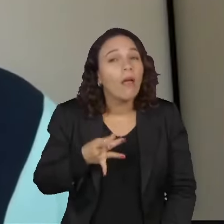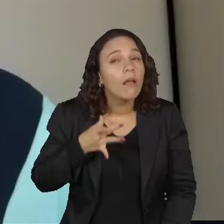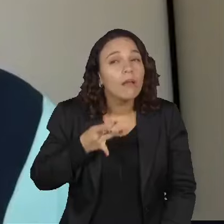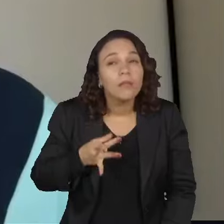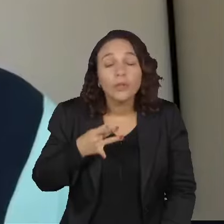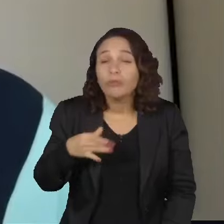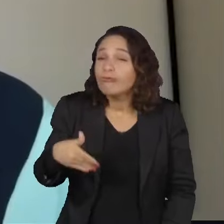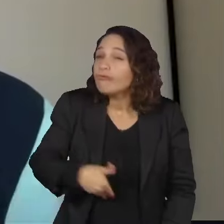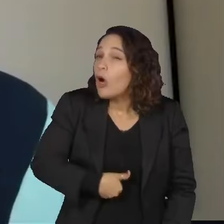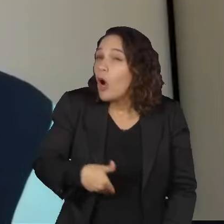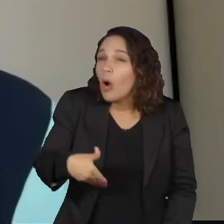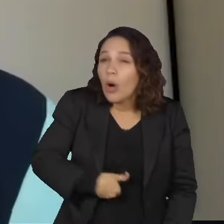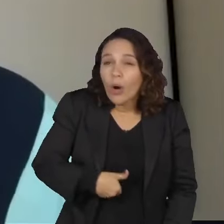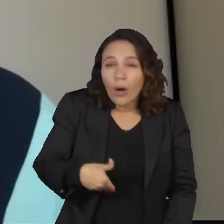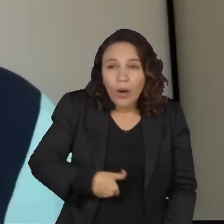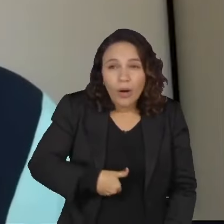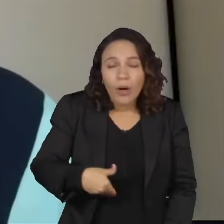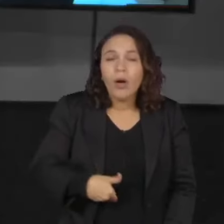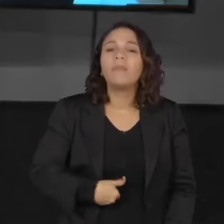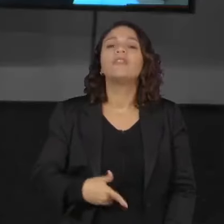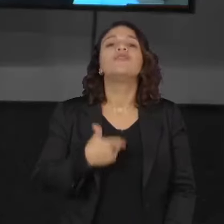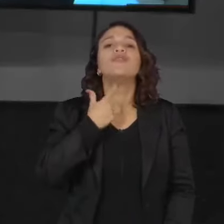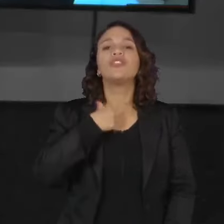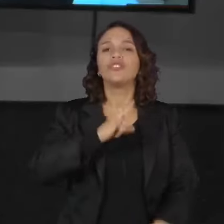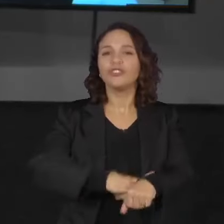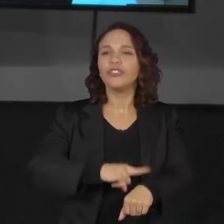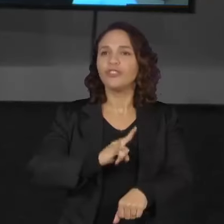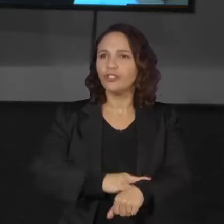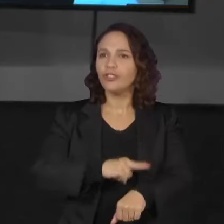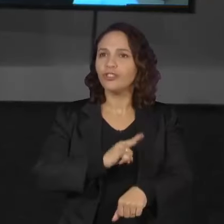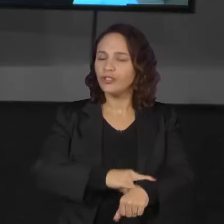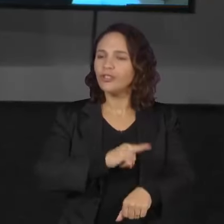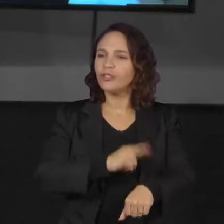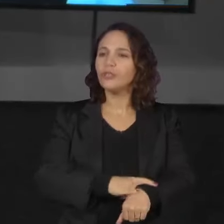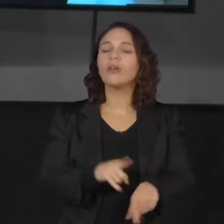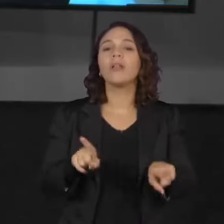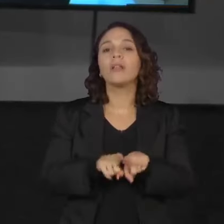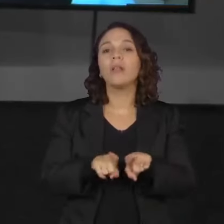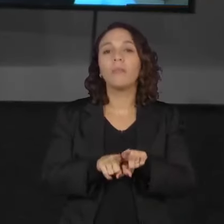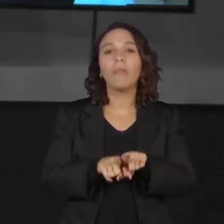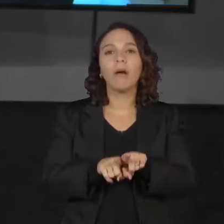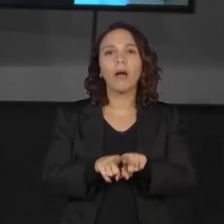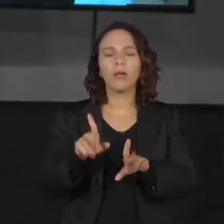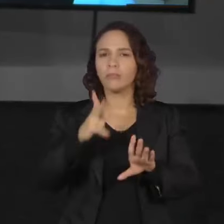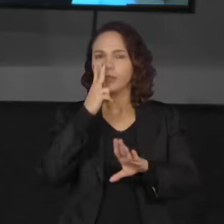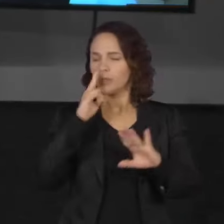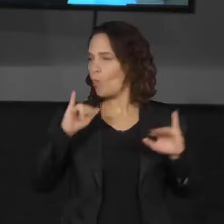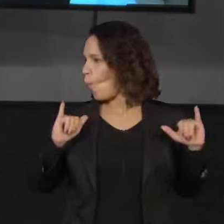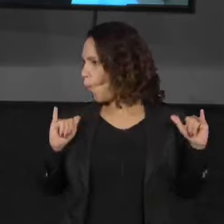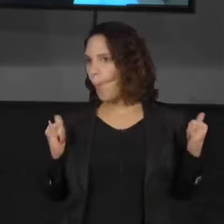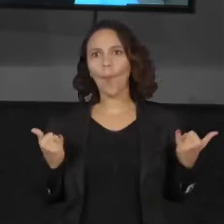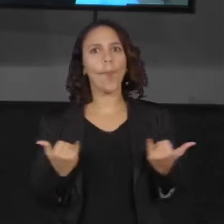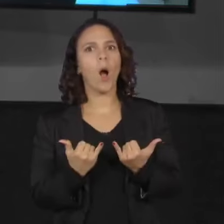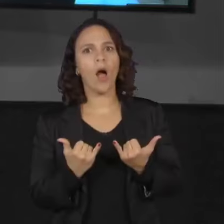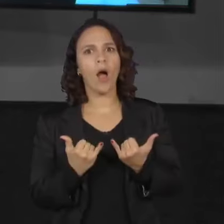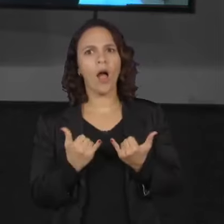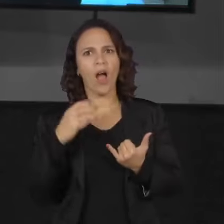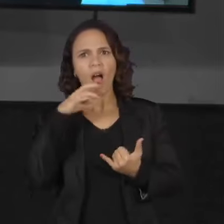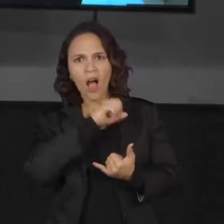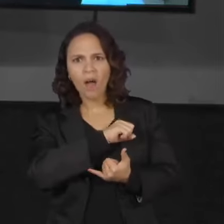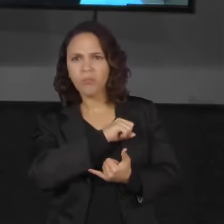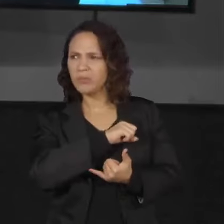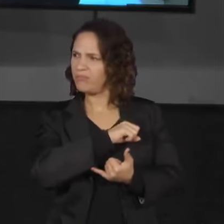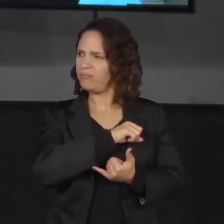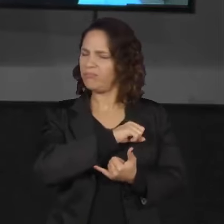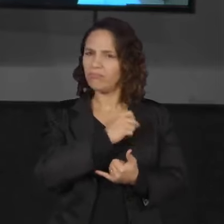fome, muita vontade de urinar, e uma perda de peso meio inexplicada, apesar de estar com muita sede, muita